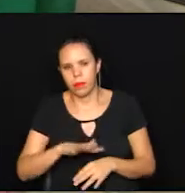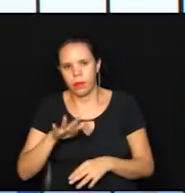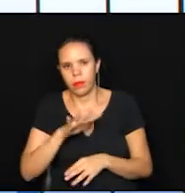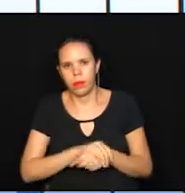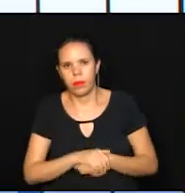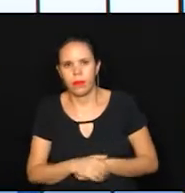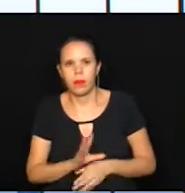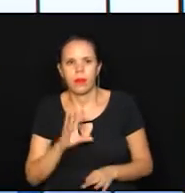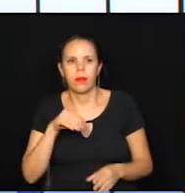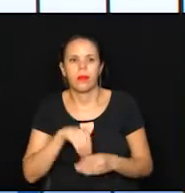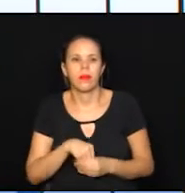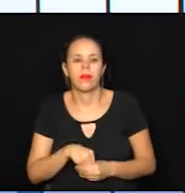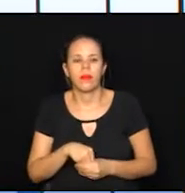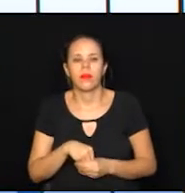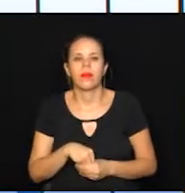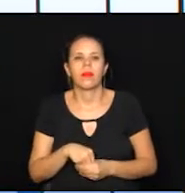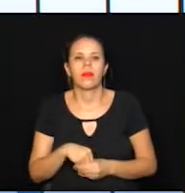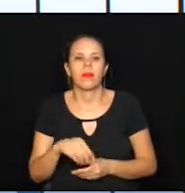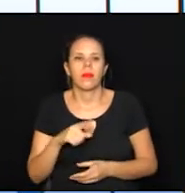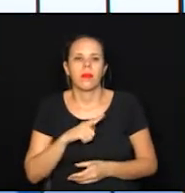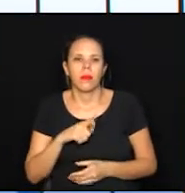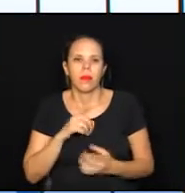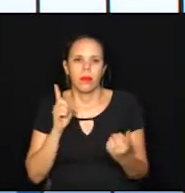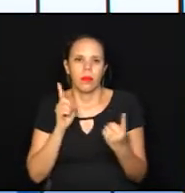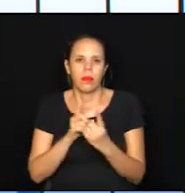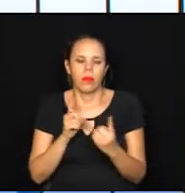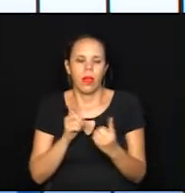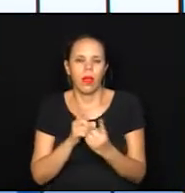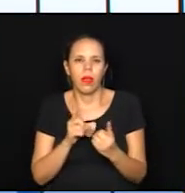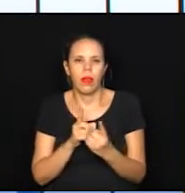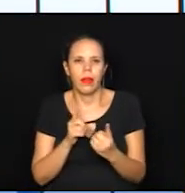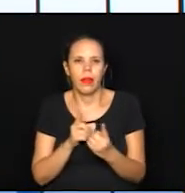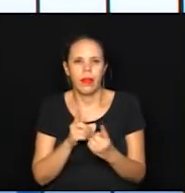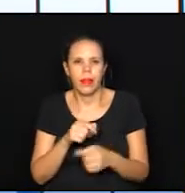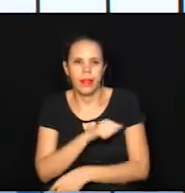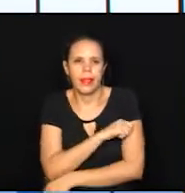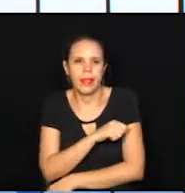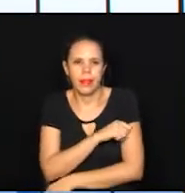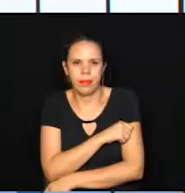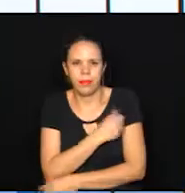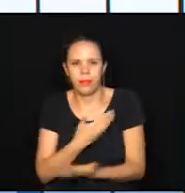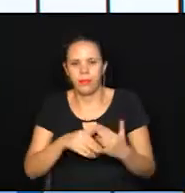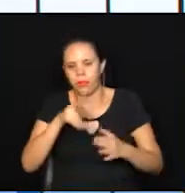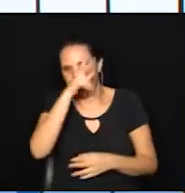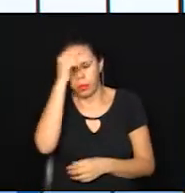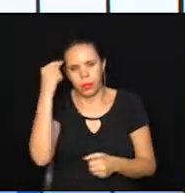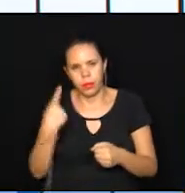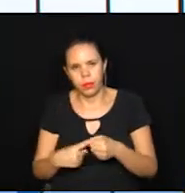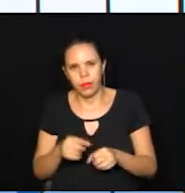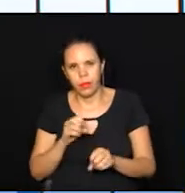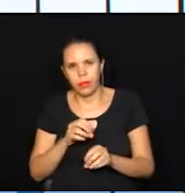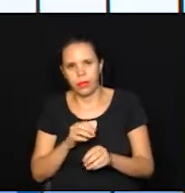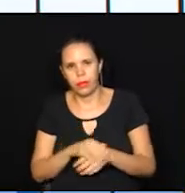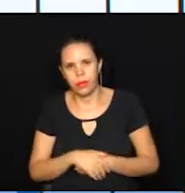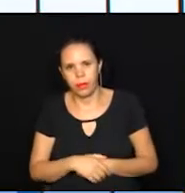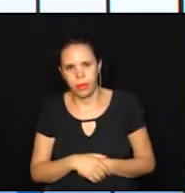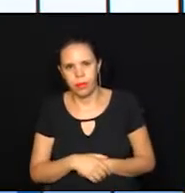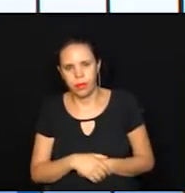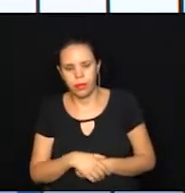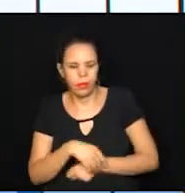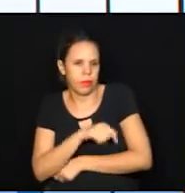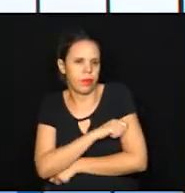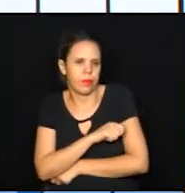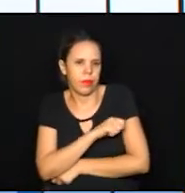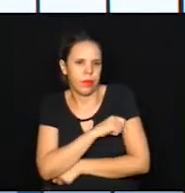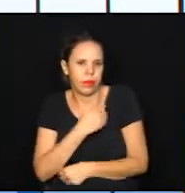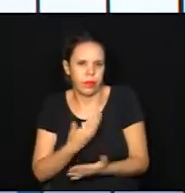e dentro desse pacote tem o atendimento aos alunos da rede municipal de ensino. Então, os alunos